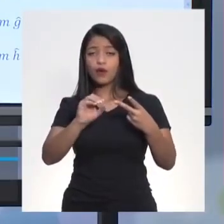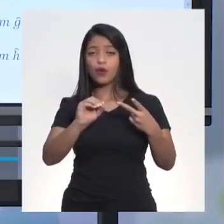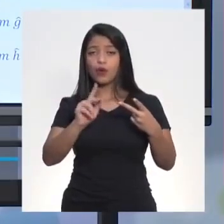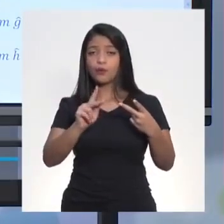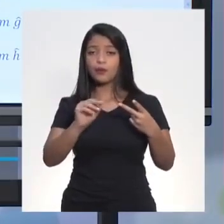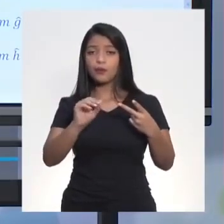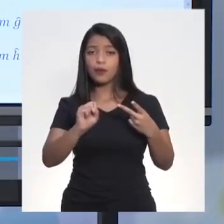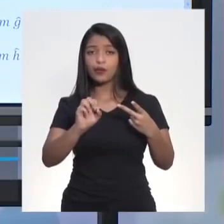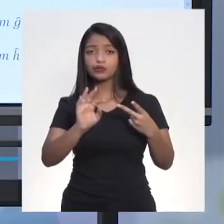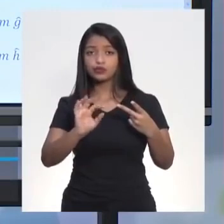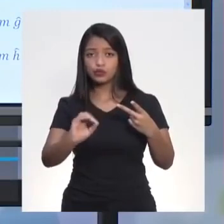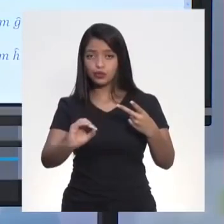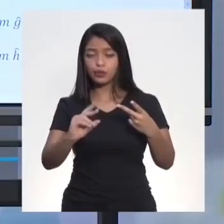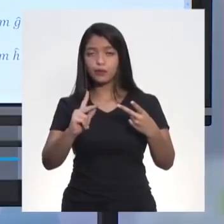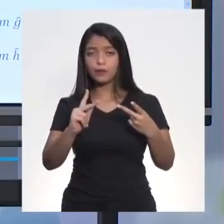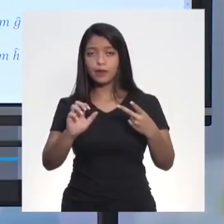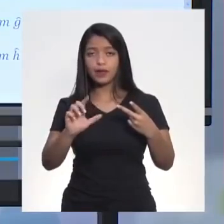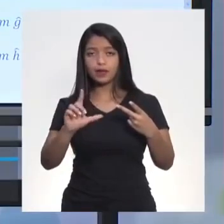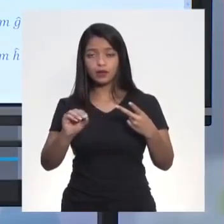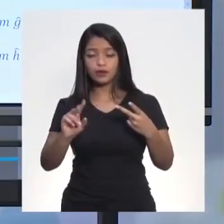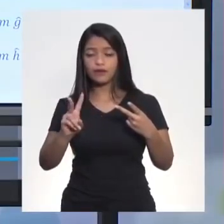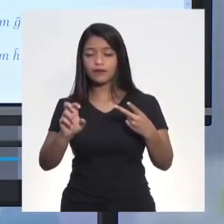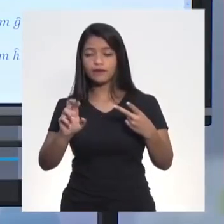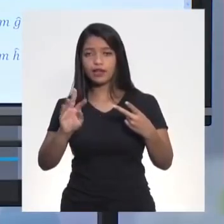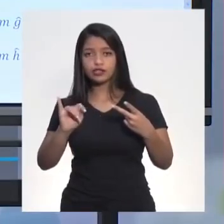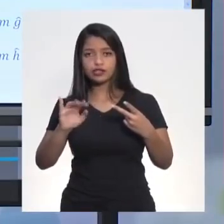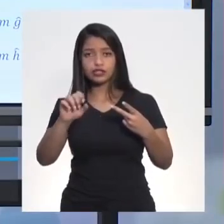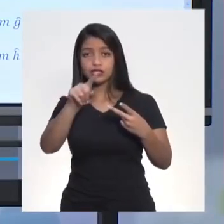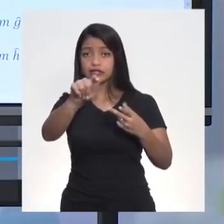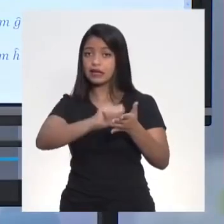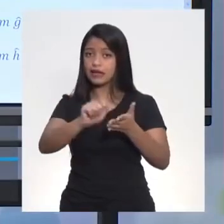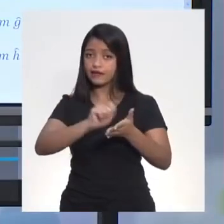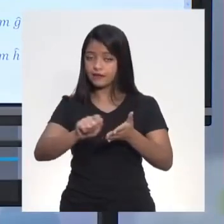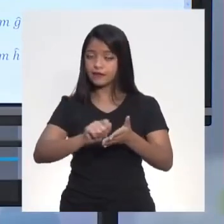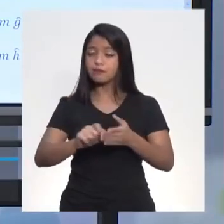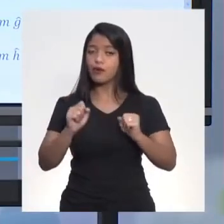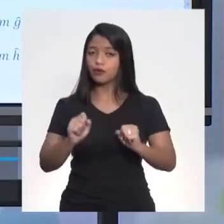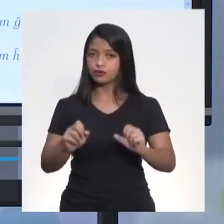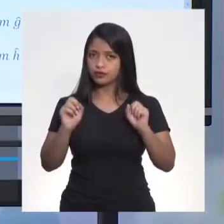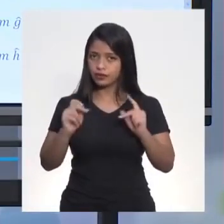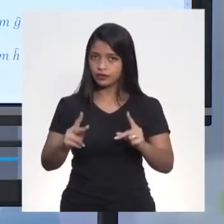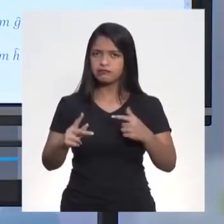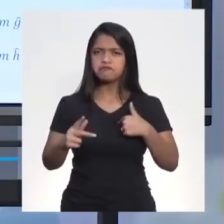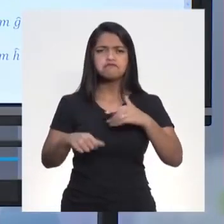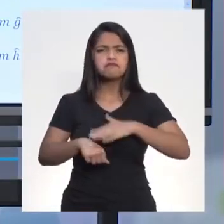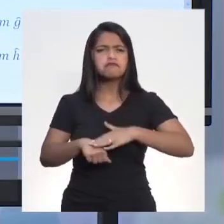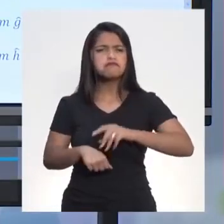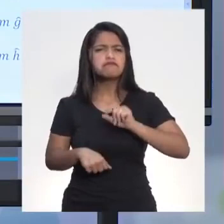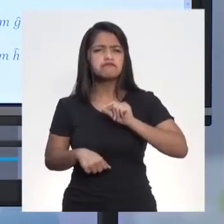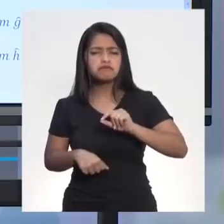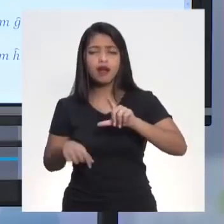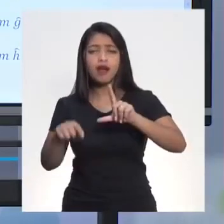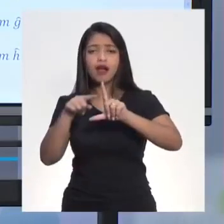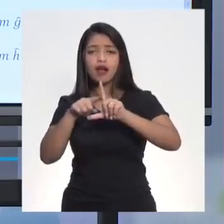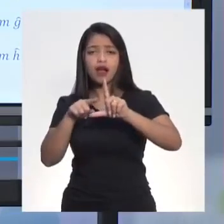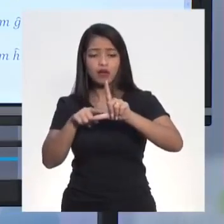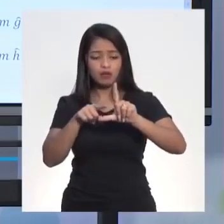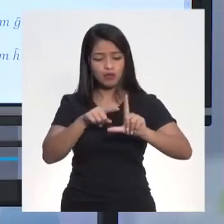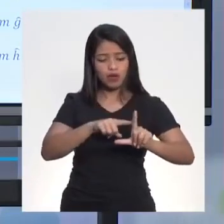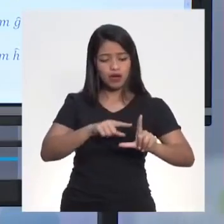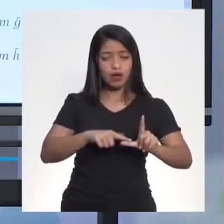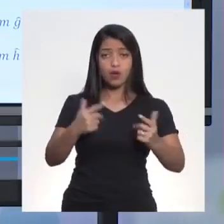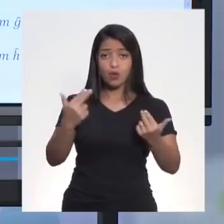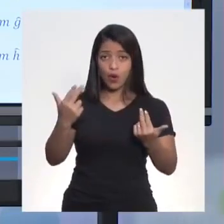estou localizando ângulos aí, no caso, que são iguais. Então, eu estou tentando ver, dentro dessas